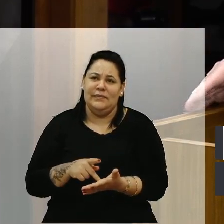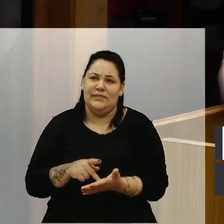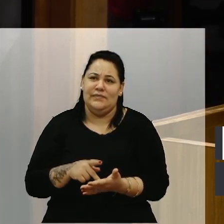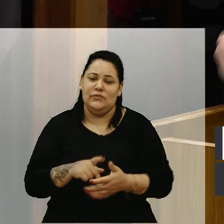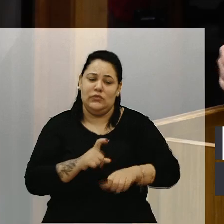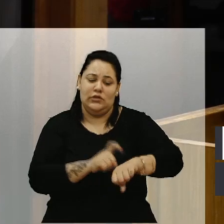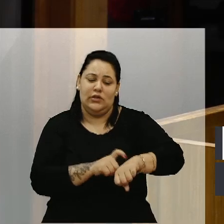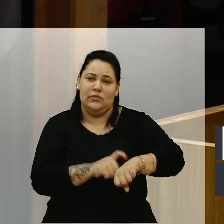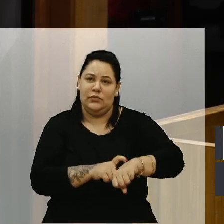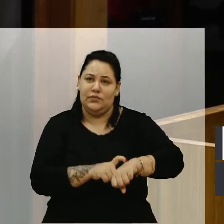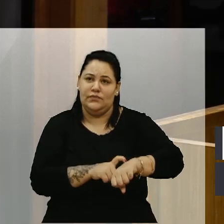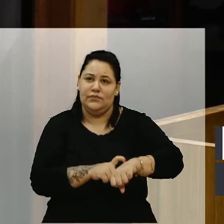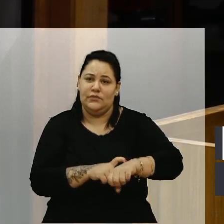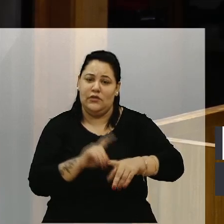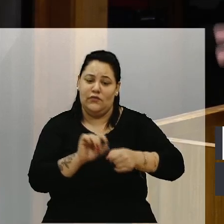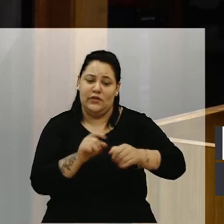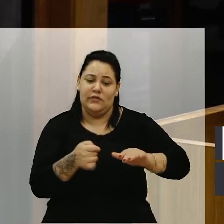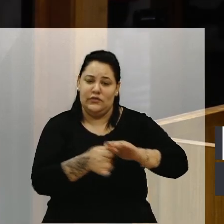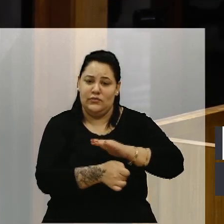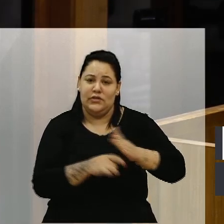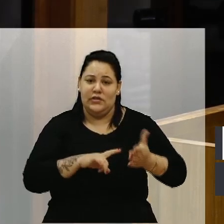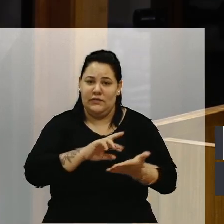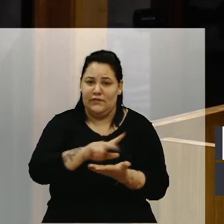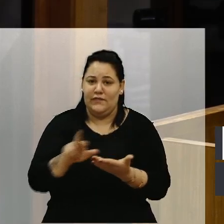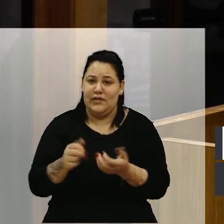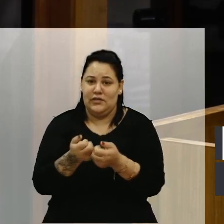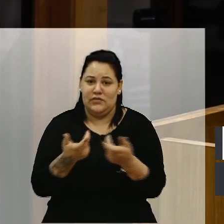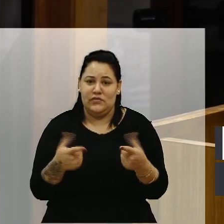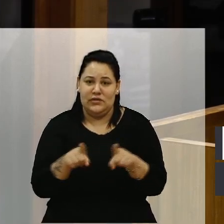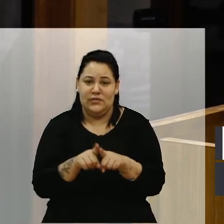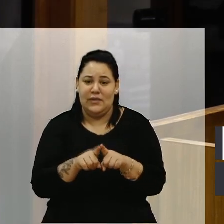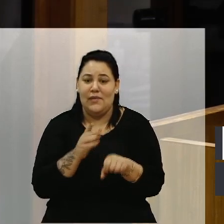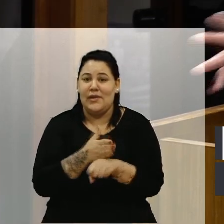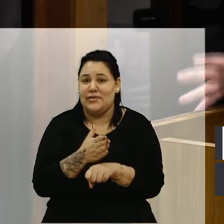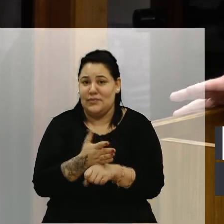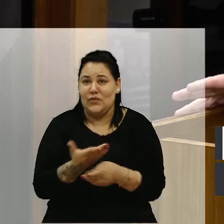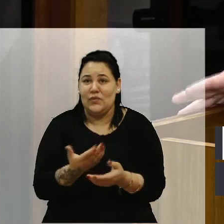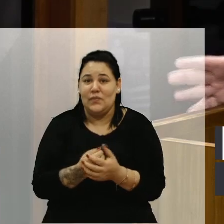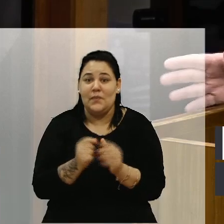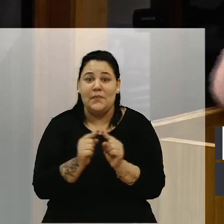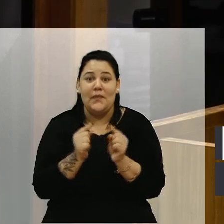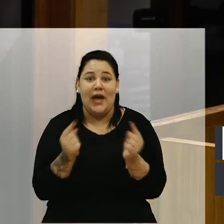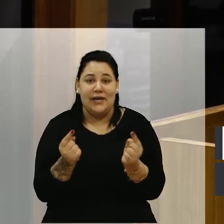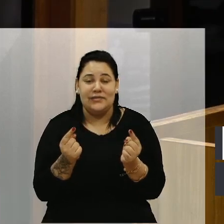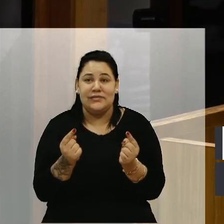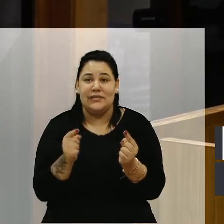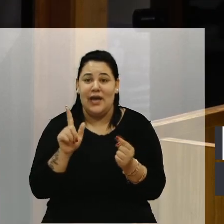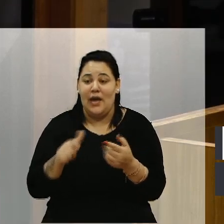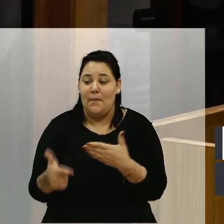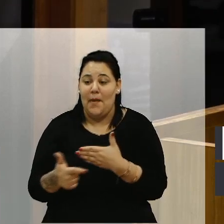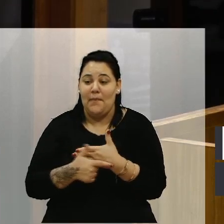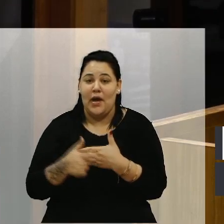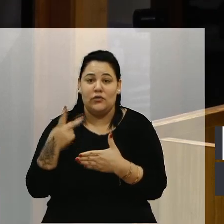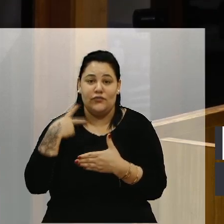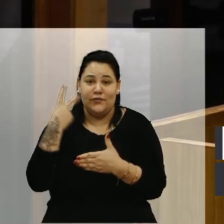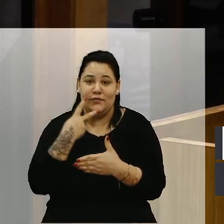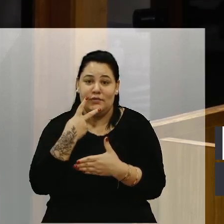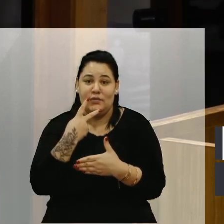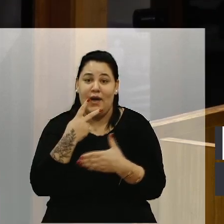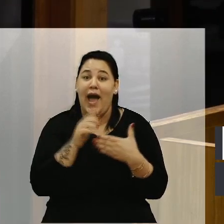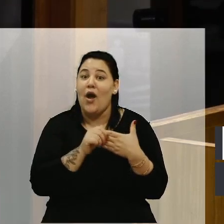tempo. São feitos investimentos, tem uma série de situações envolvidas, mas é a função do vereador se